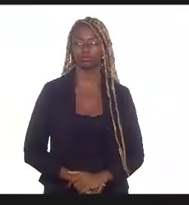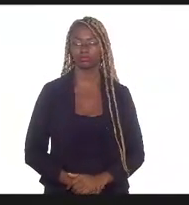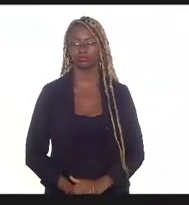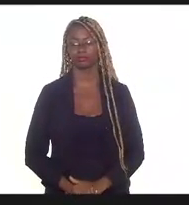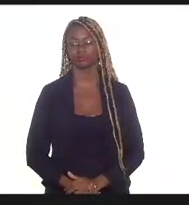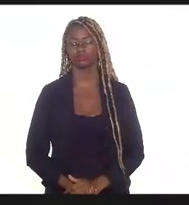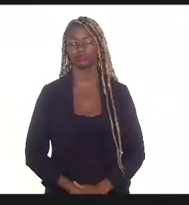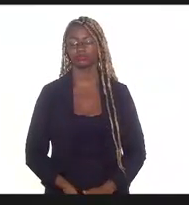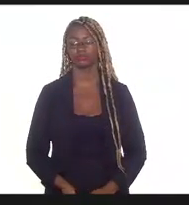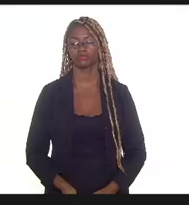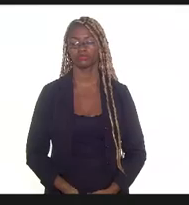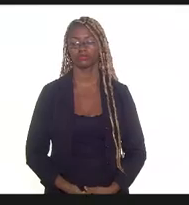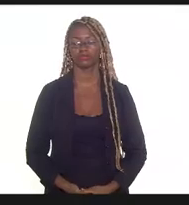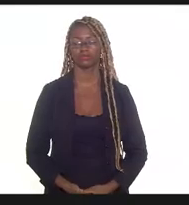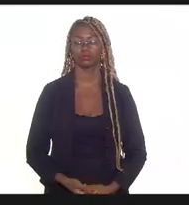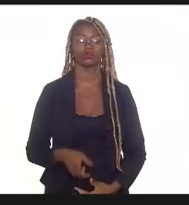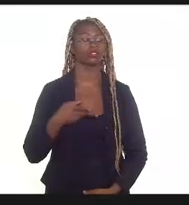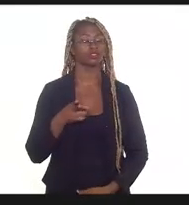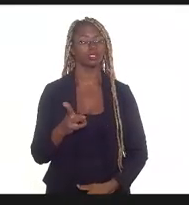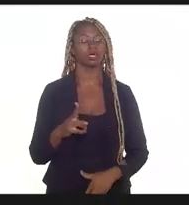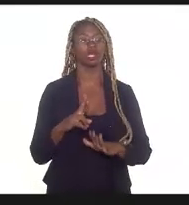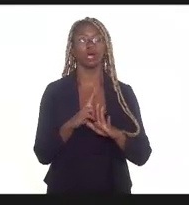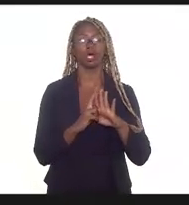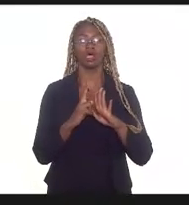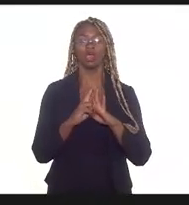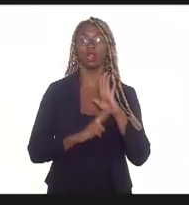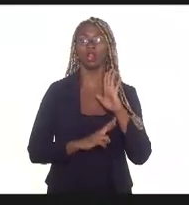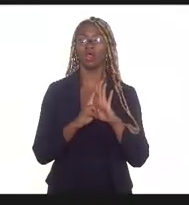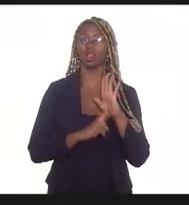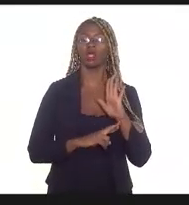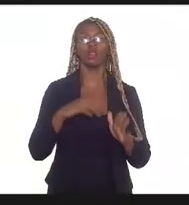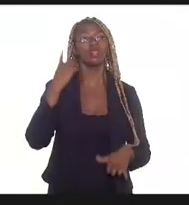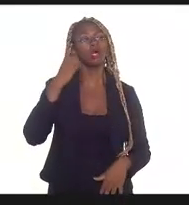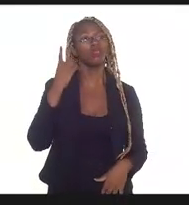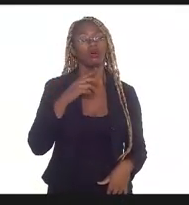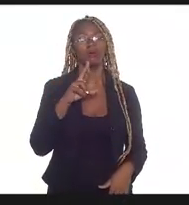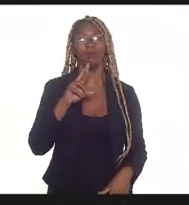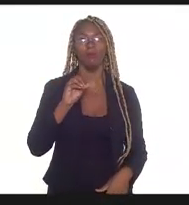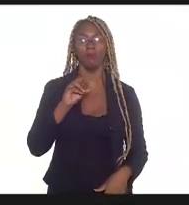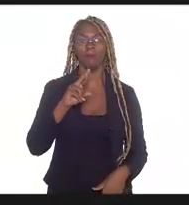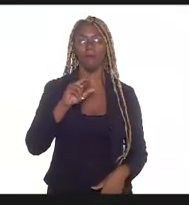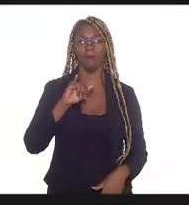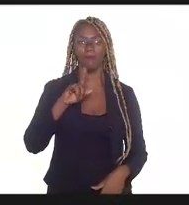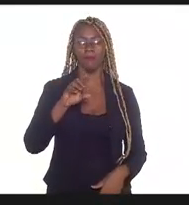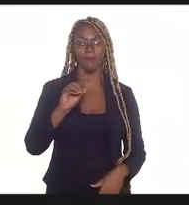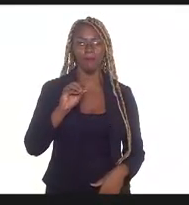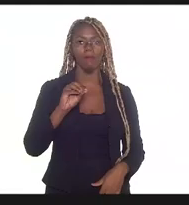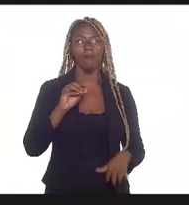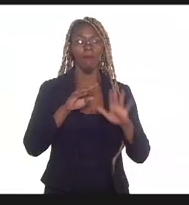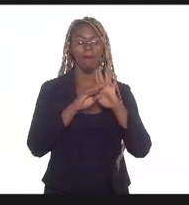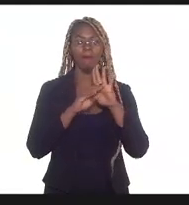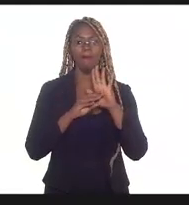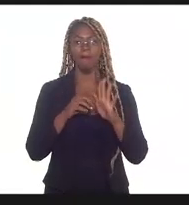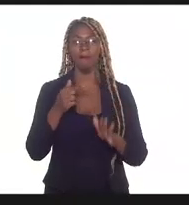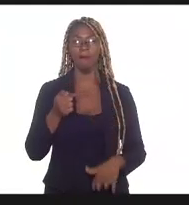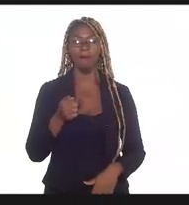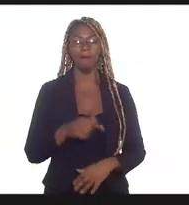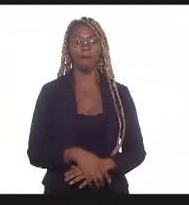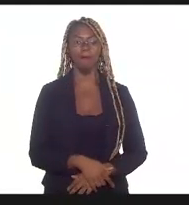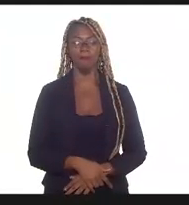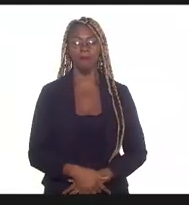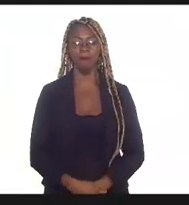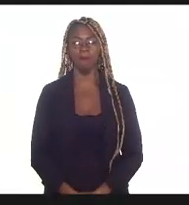Muito bem. Seguimos. Relatoria, deputado Rodrigo Amorim, item 7 da pauta. Emendas de plenário ao projeto de